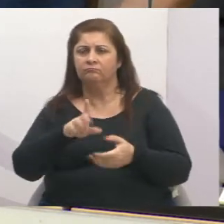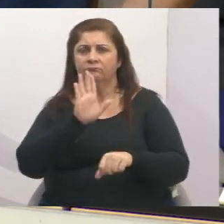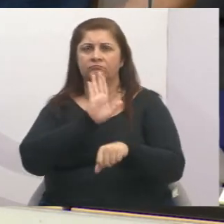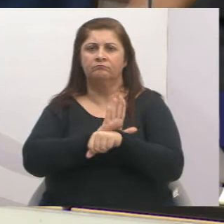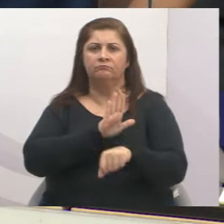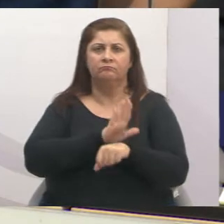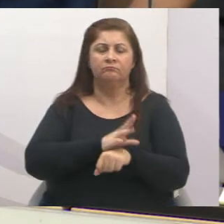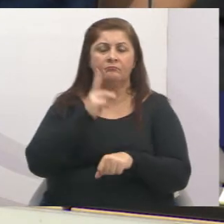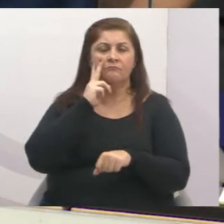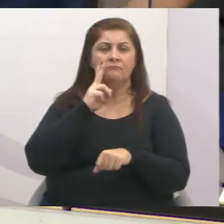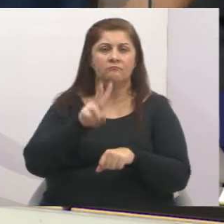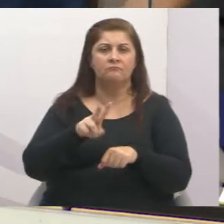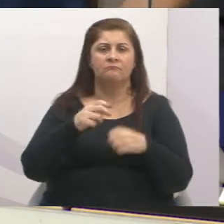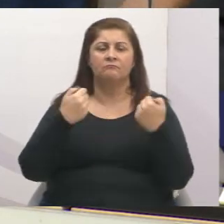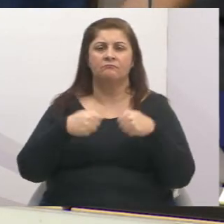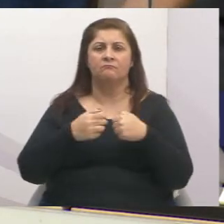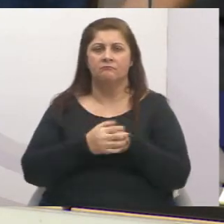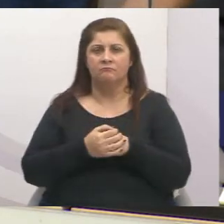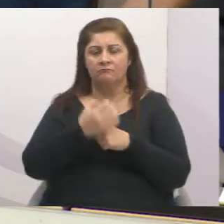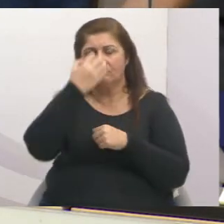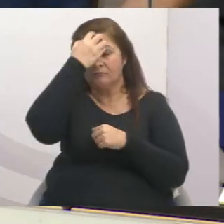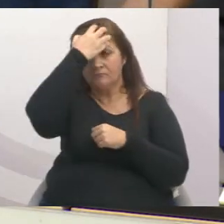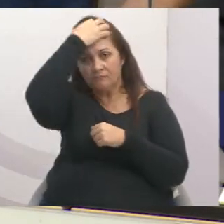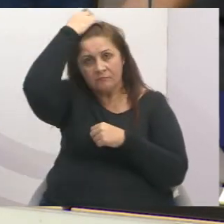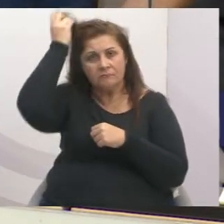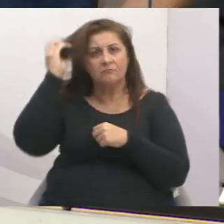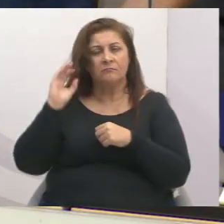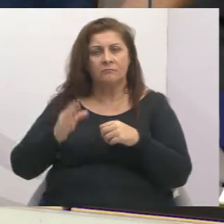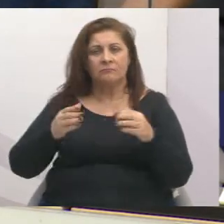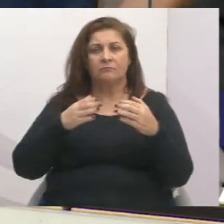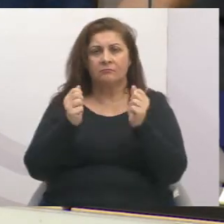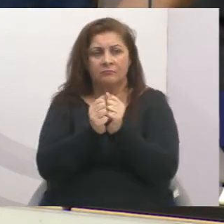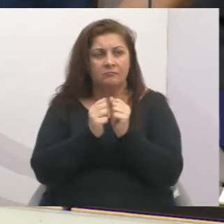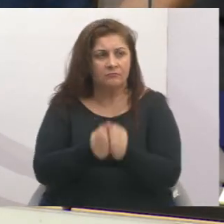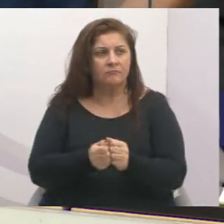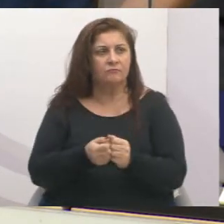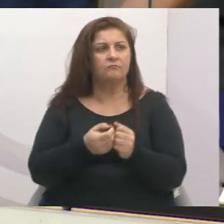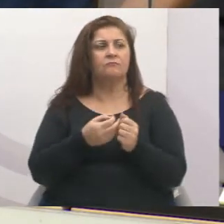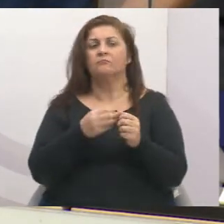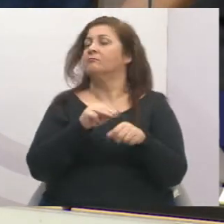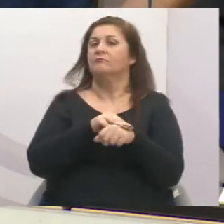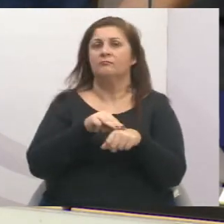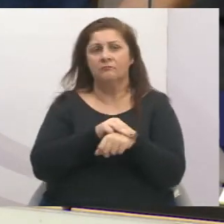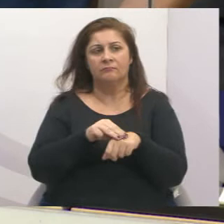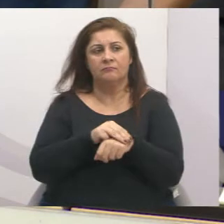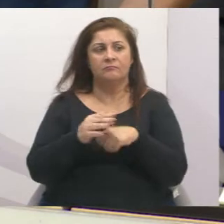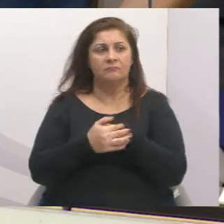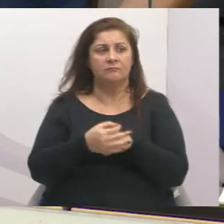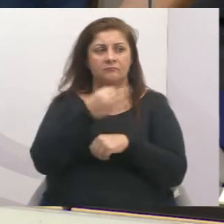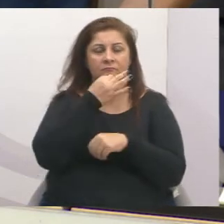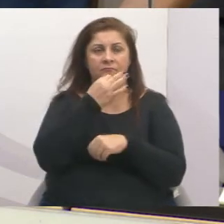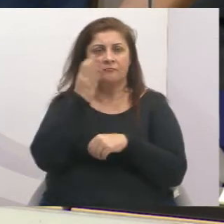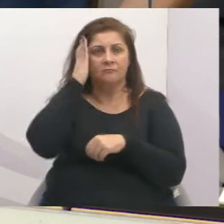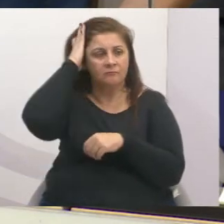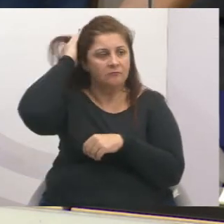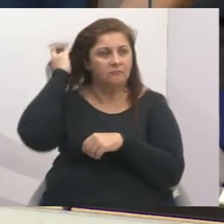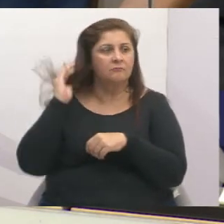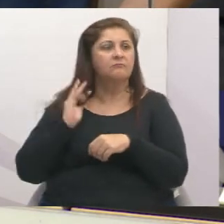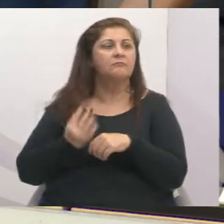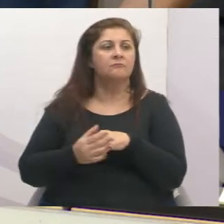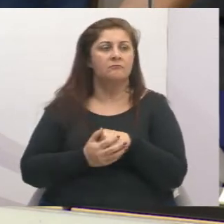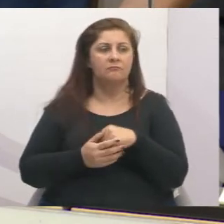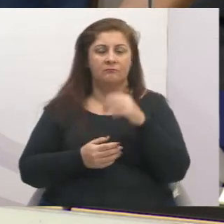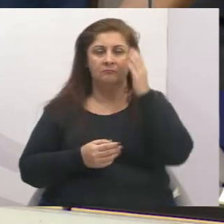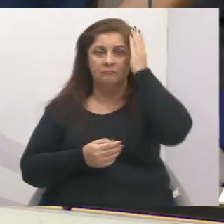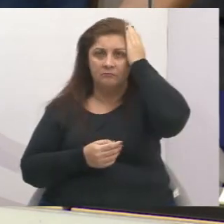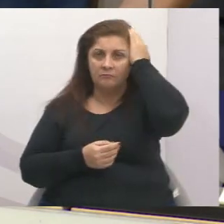que viu a necessidade, né, de estar junto, discutindo, dando as suas propostas, as suas sugestões, e aí é um crescimento muito grande,